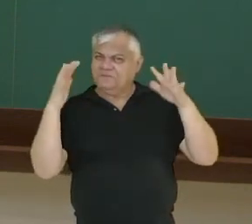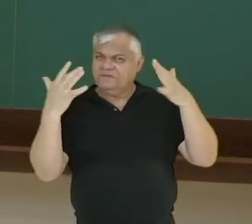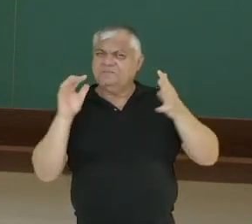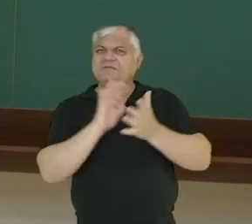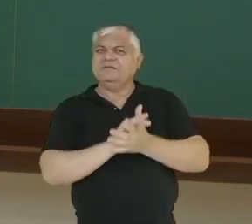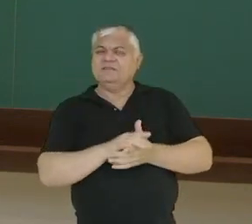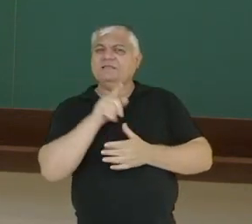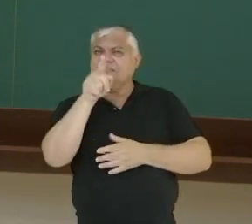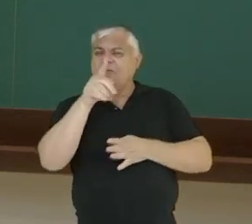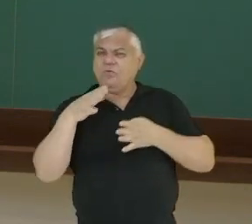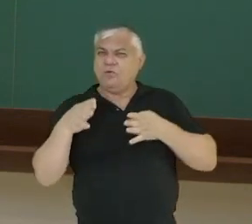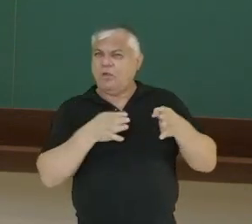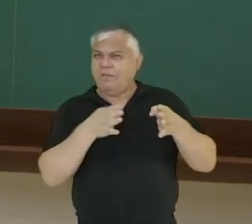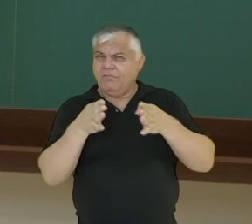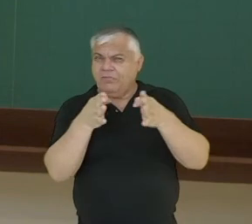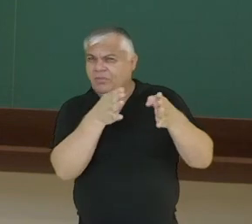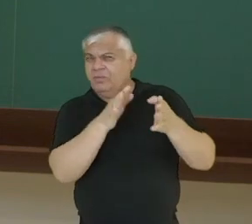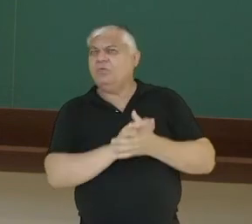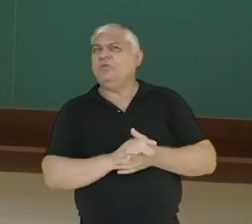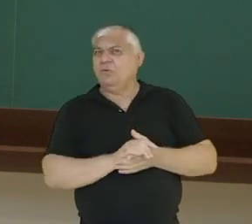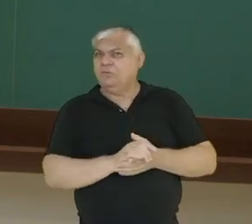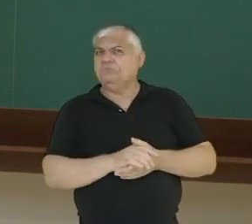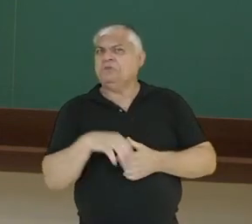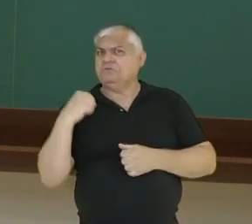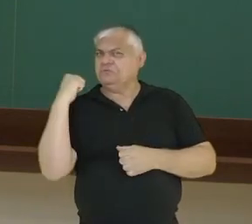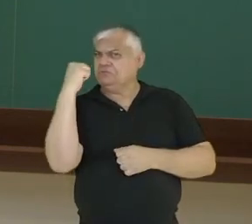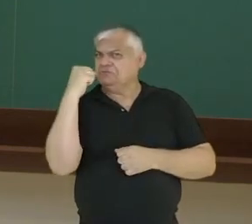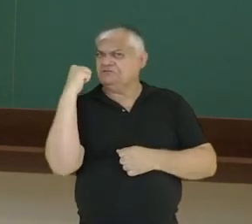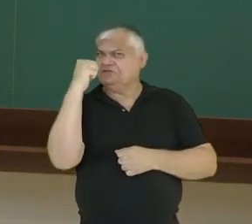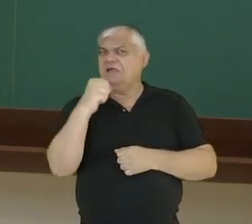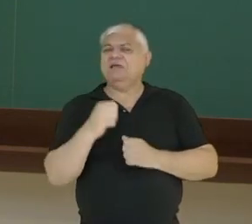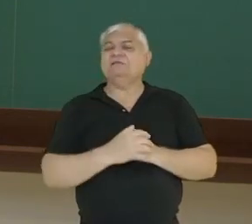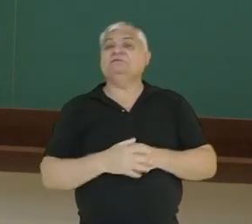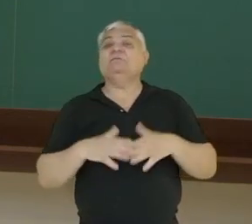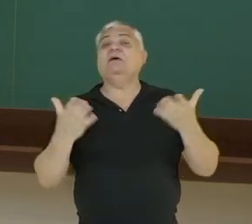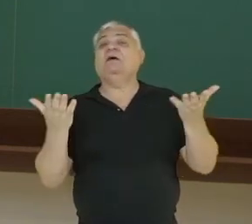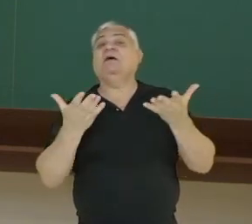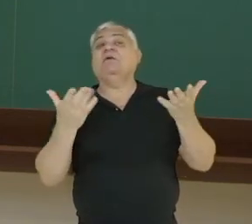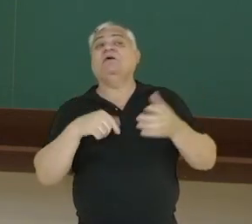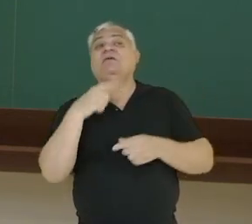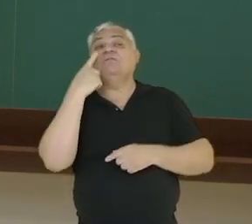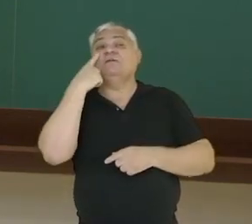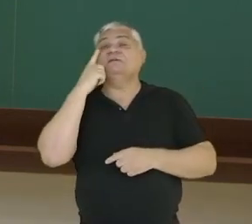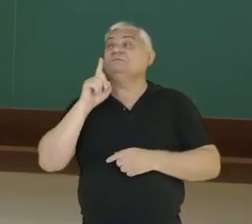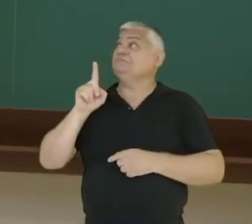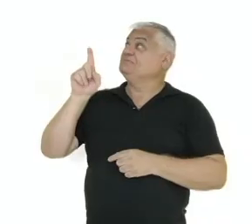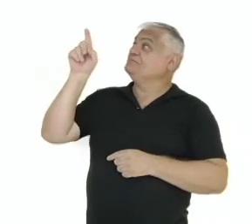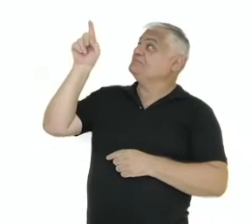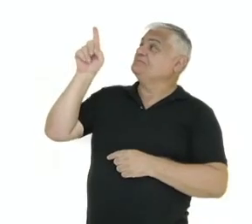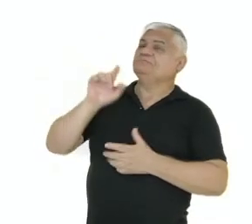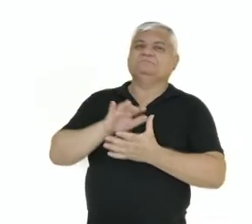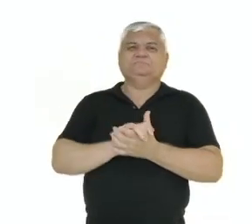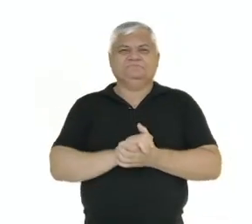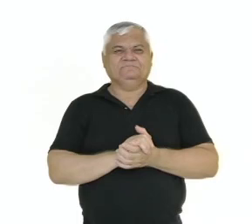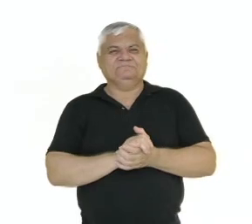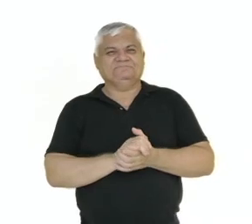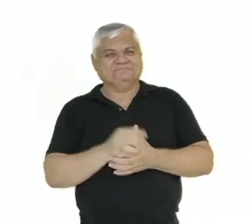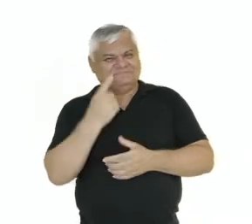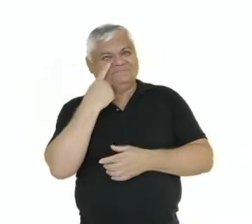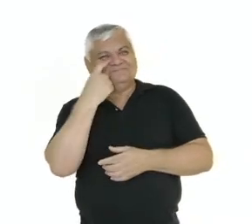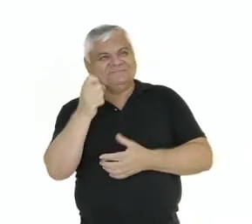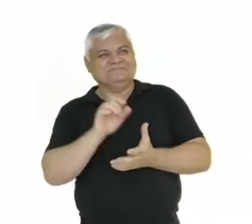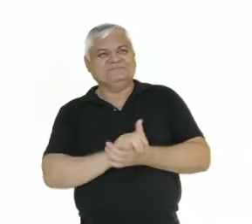seu caminho está sendo de sucesso. Agora, veja essa imagem aqui, que é uma imagem interessante,